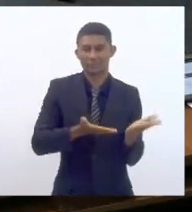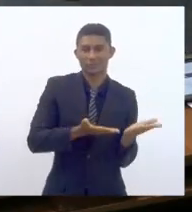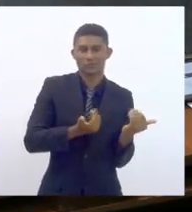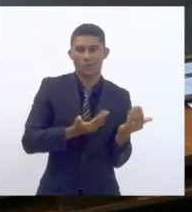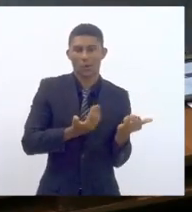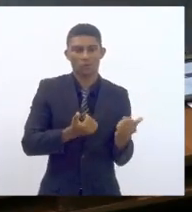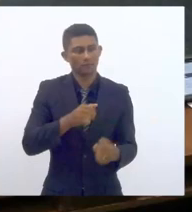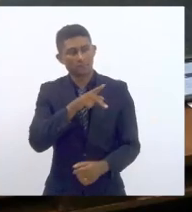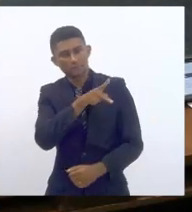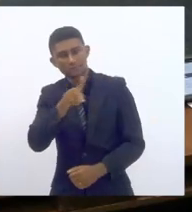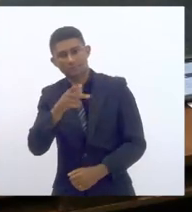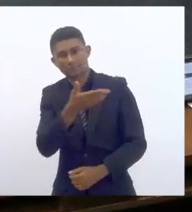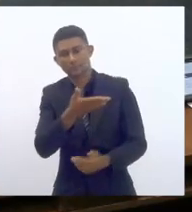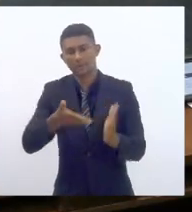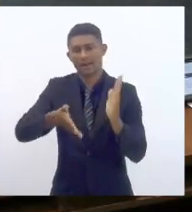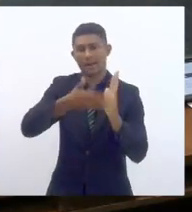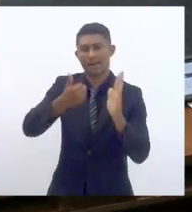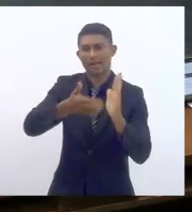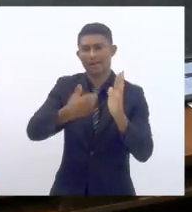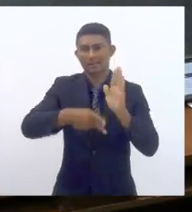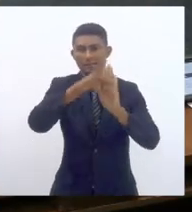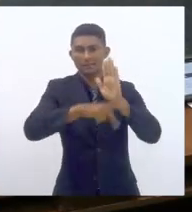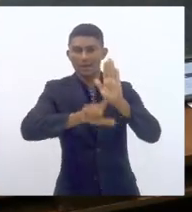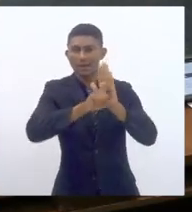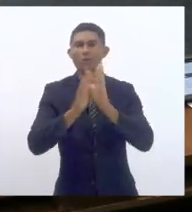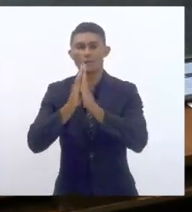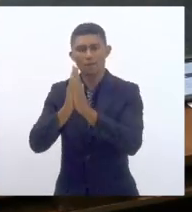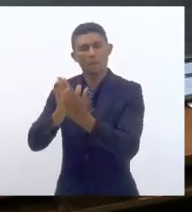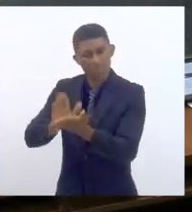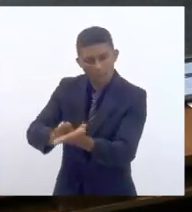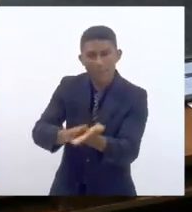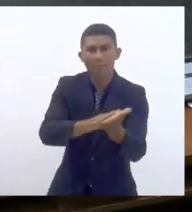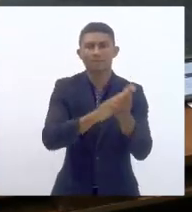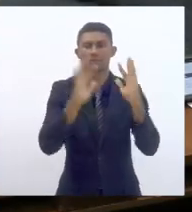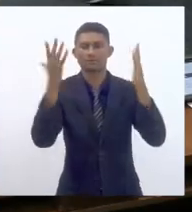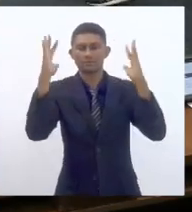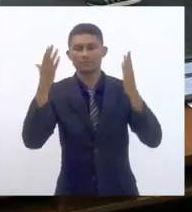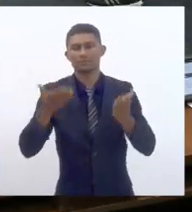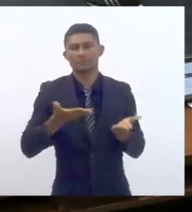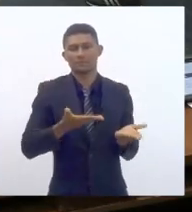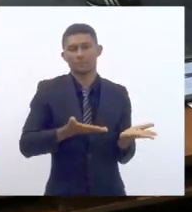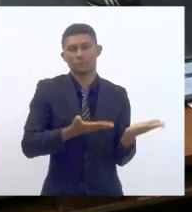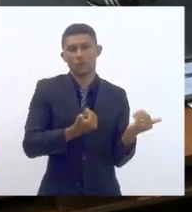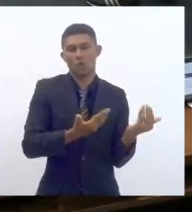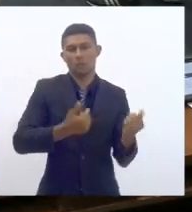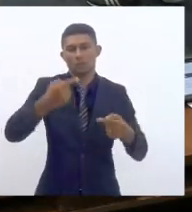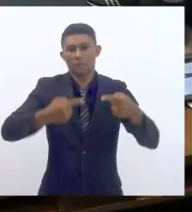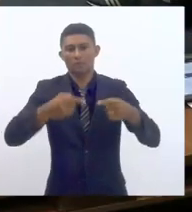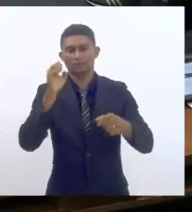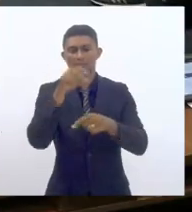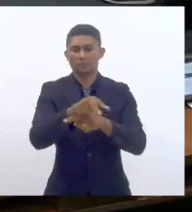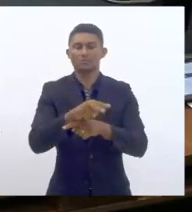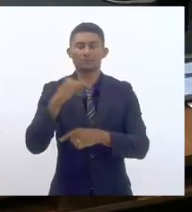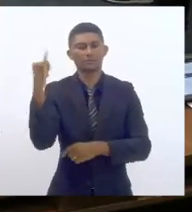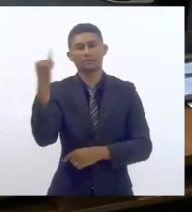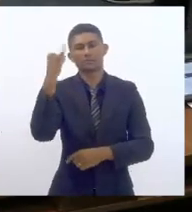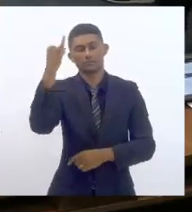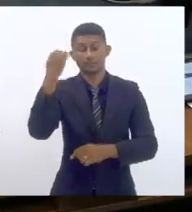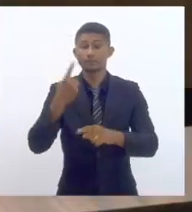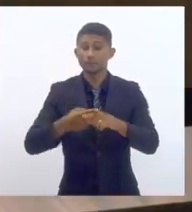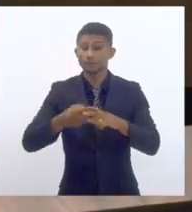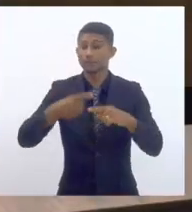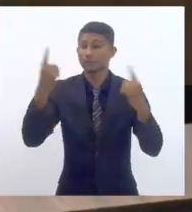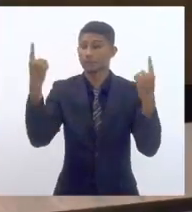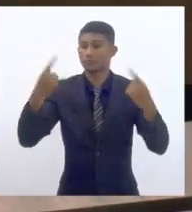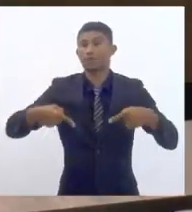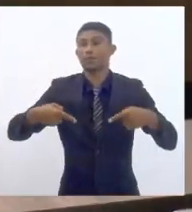de projetos de leis deles. Uma salva de palmas para a nossa juventude na política, porque isso é importante. Há muitos desafios